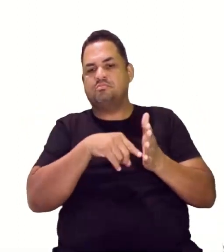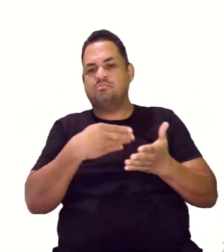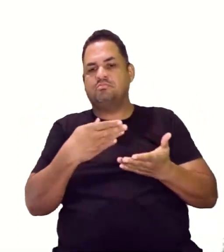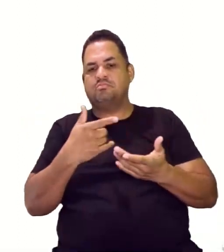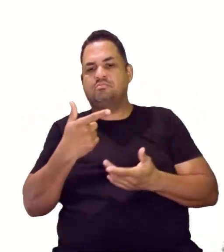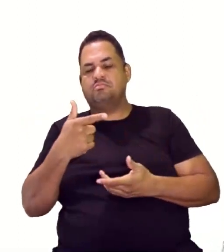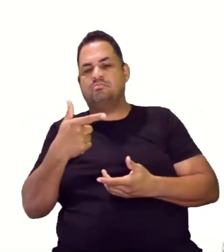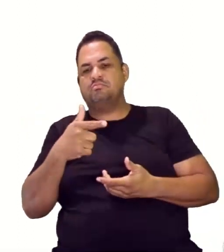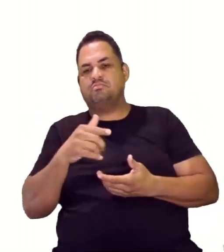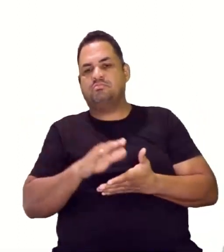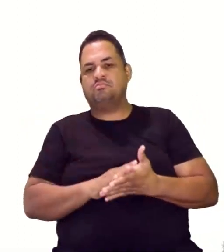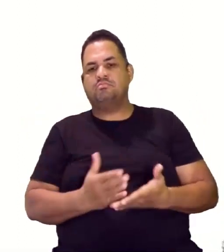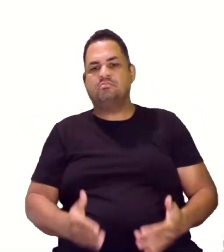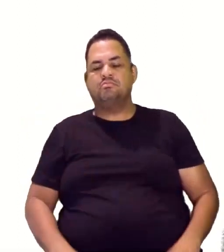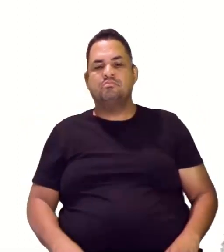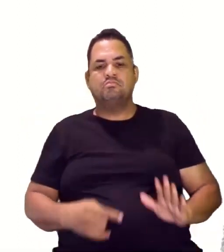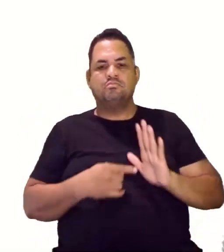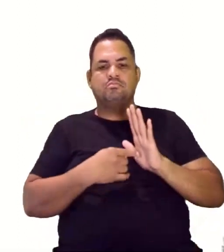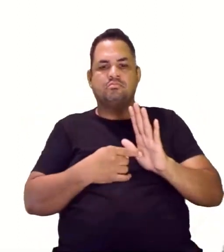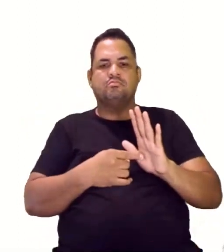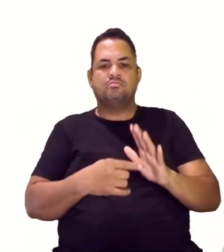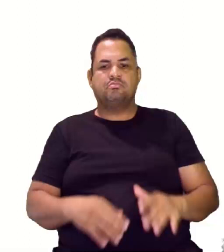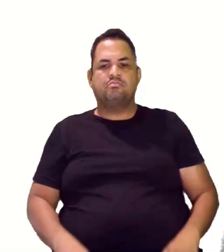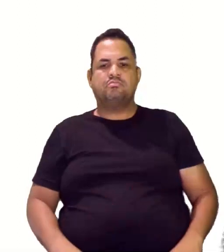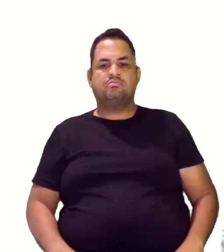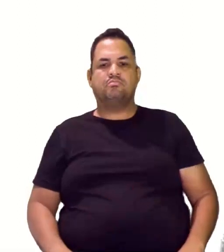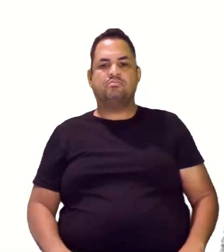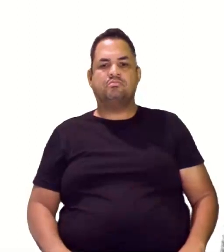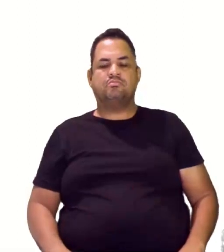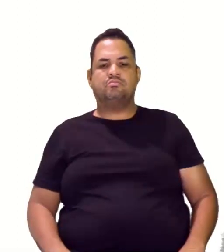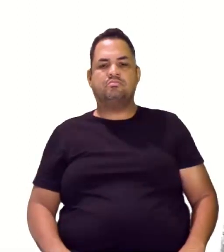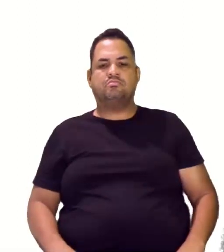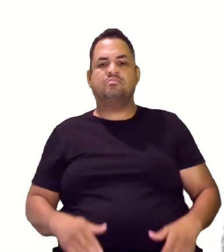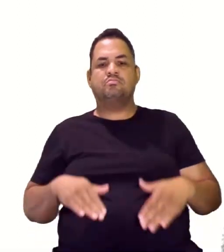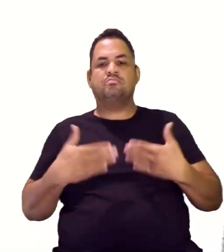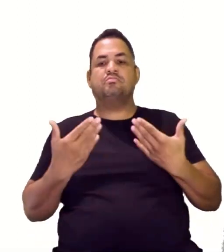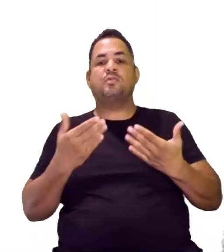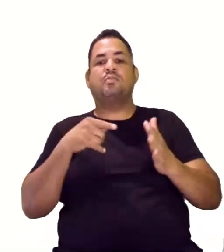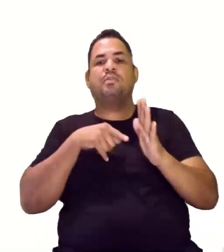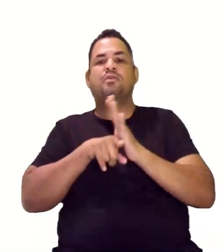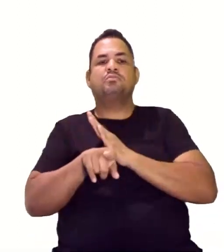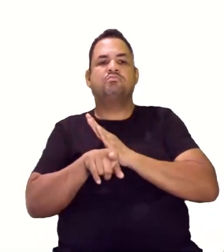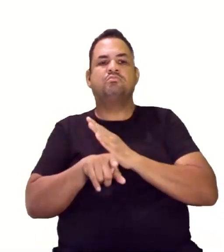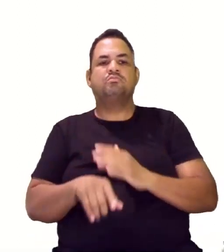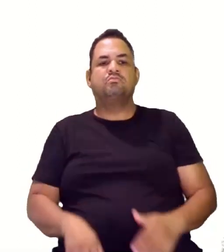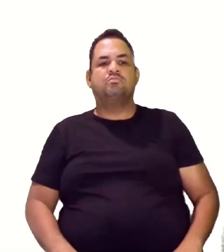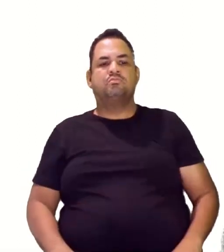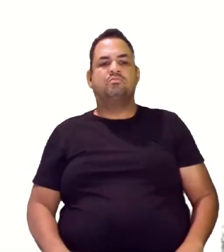Não tem menos 40, aqui o menos é só para indicar que está no quarto quadrante. Qual é o comando? Qual é a pergunta?